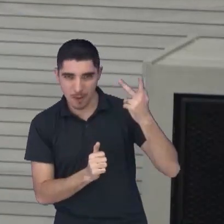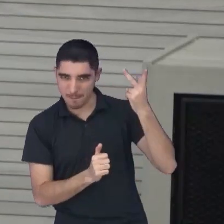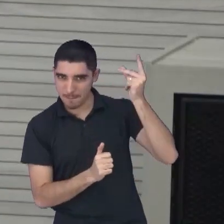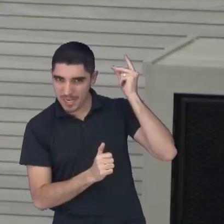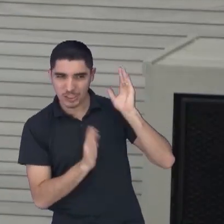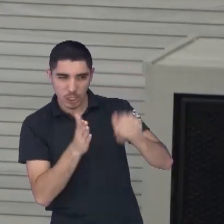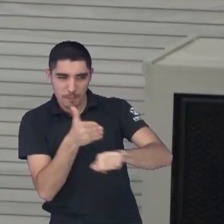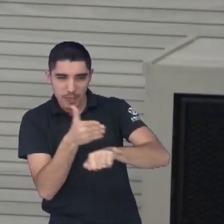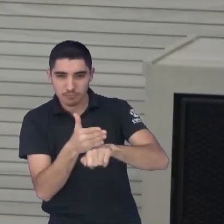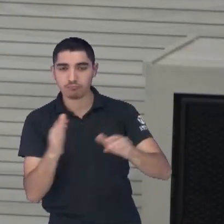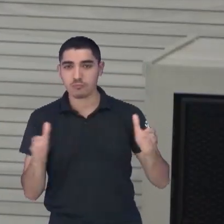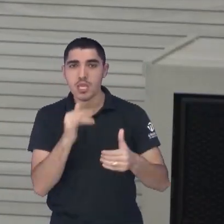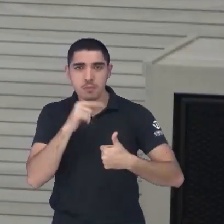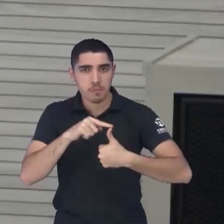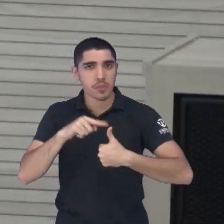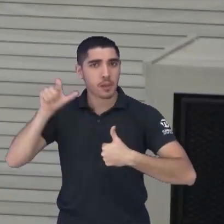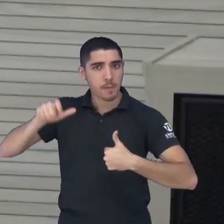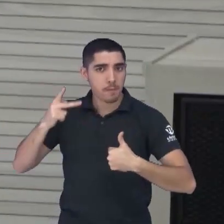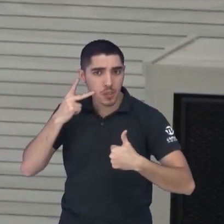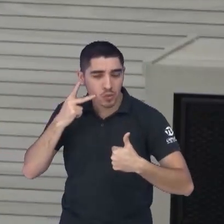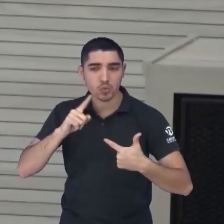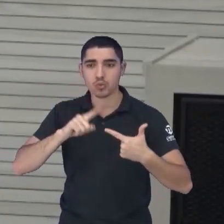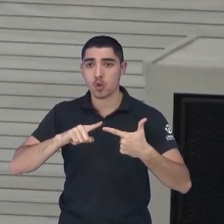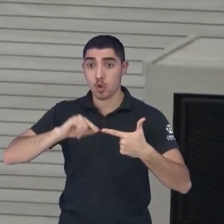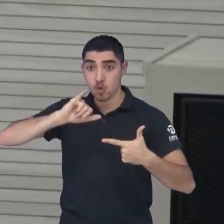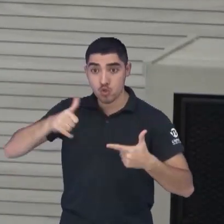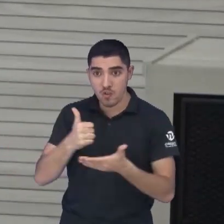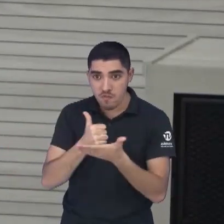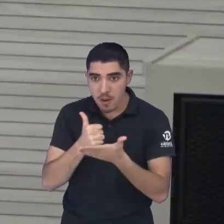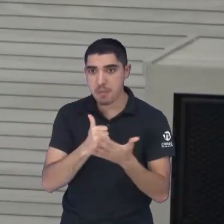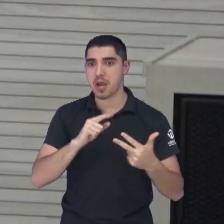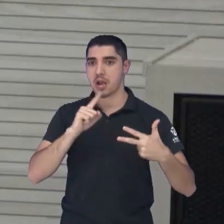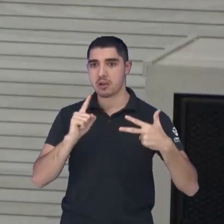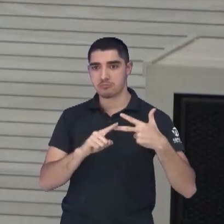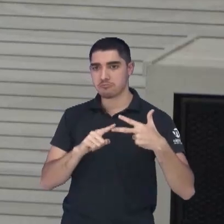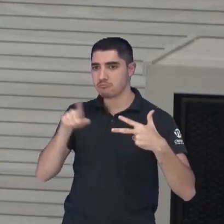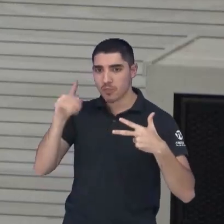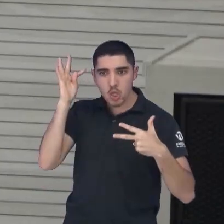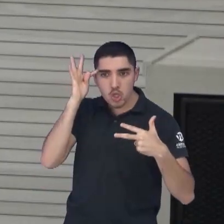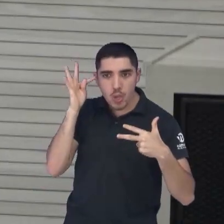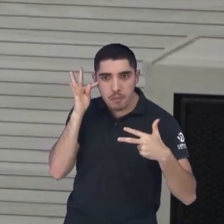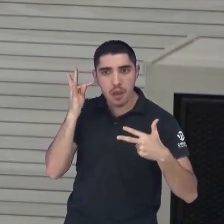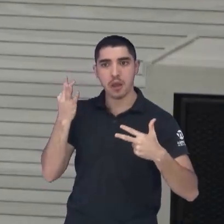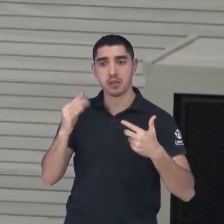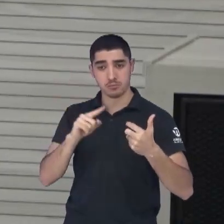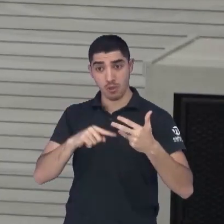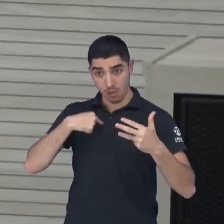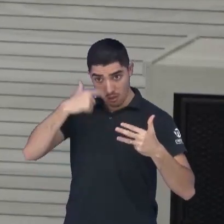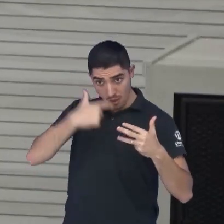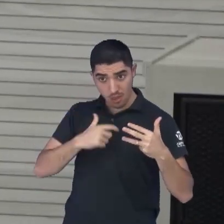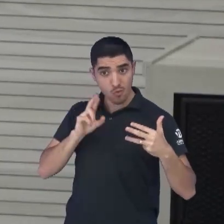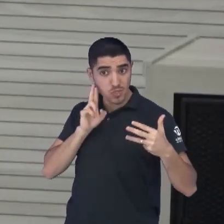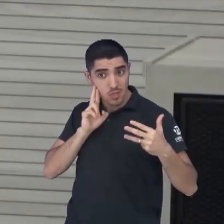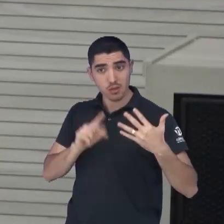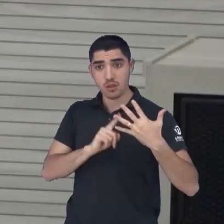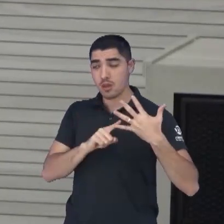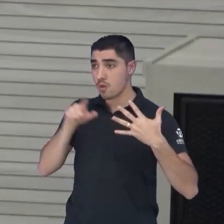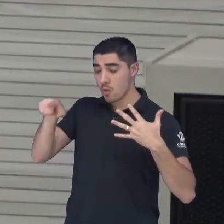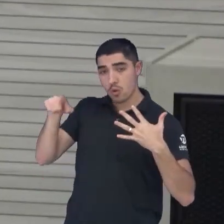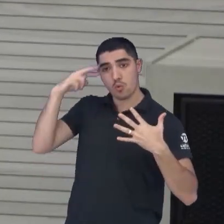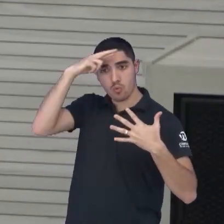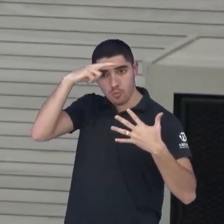hoje. Vereador Pascucci, vereador Júnior da Farmácia, vereador Tomás Henrique, eu mesmo, vereador